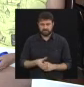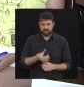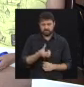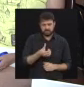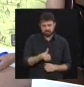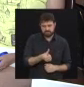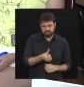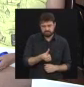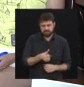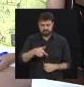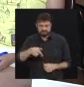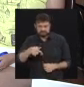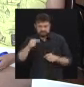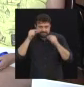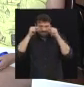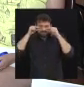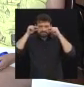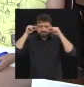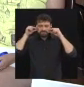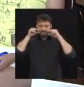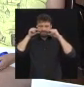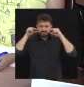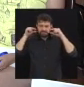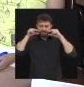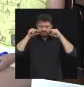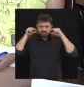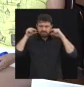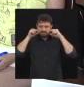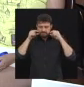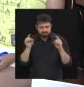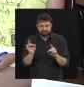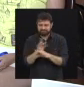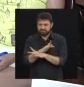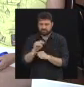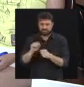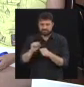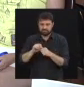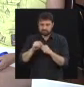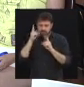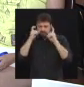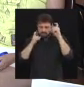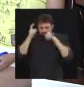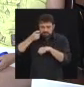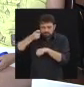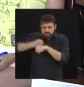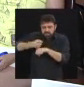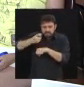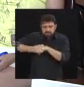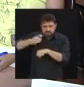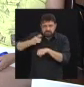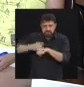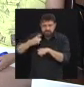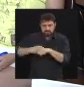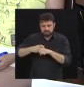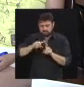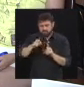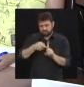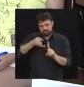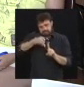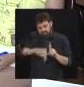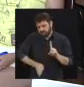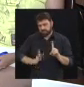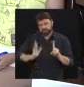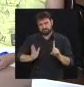sextos e sétimos pares cranianos que não se desenvolveram corretamente, provocando a síndrome. Então, é uma questão